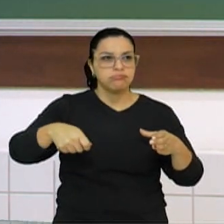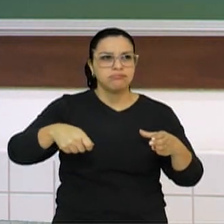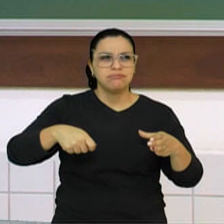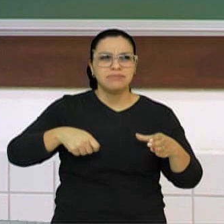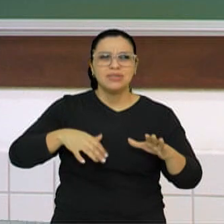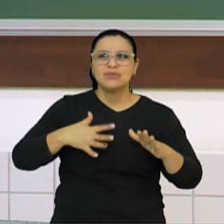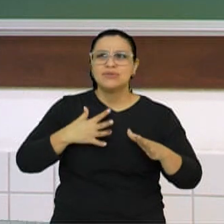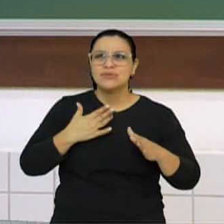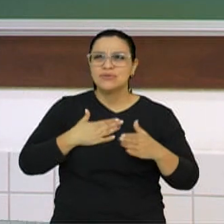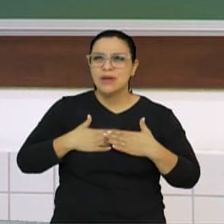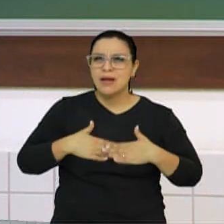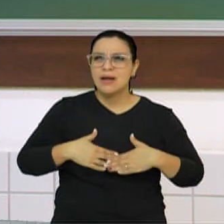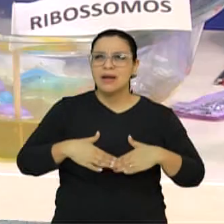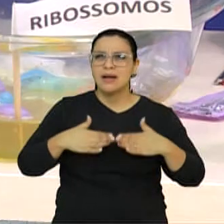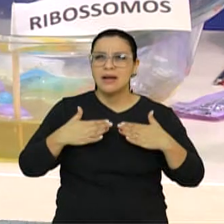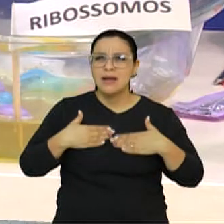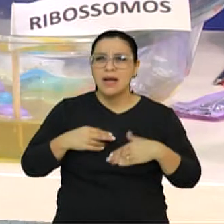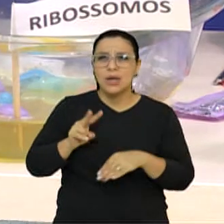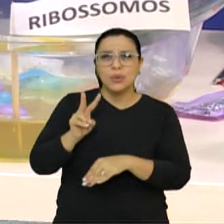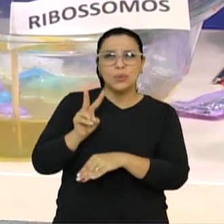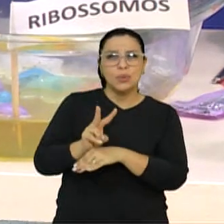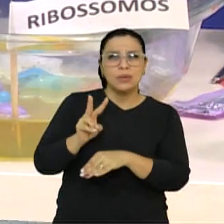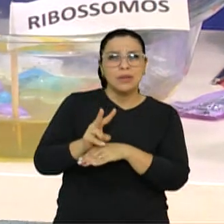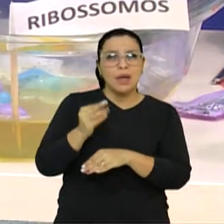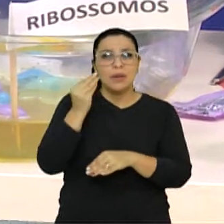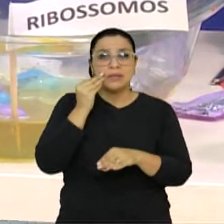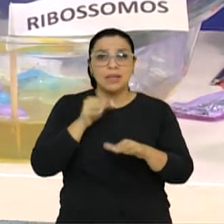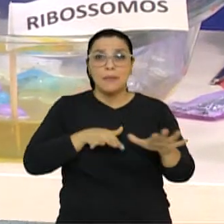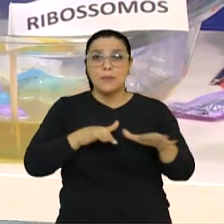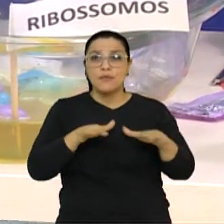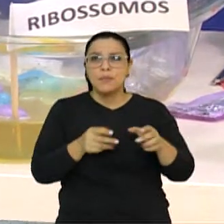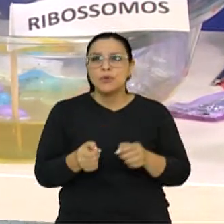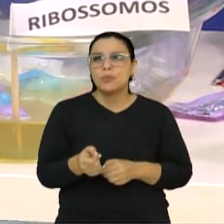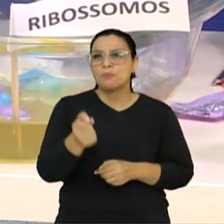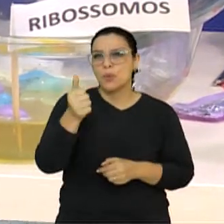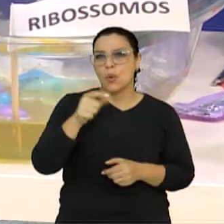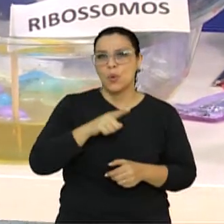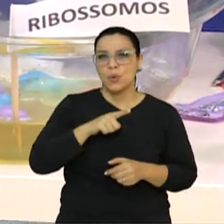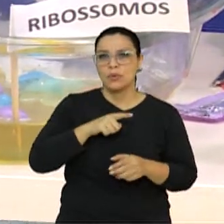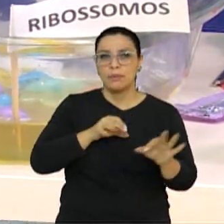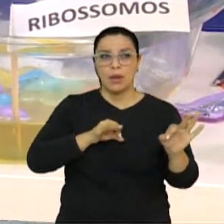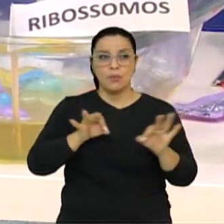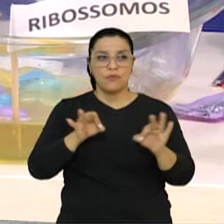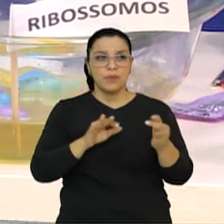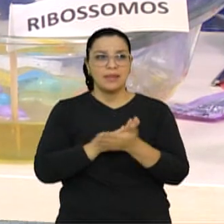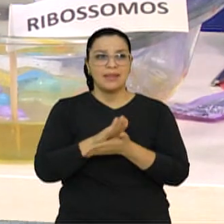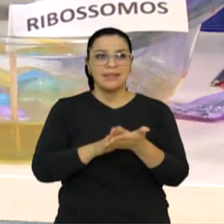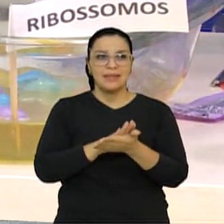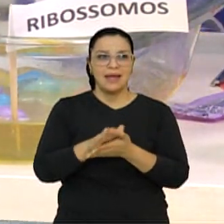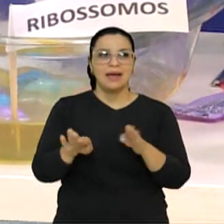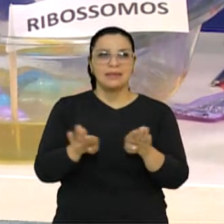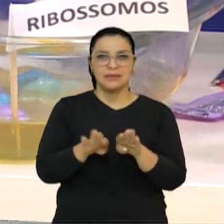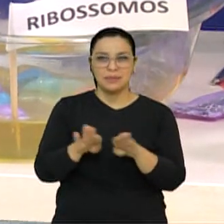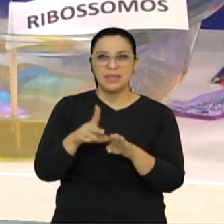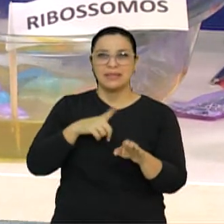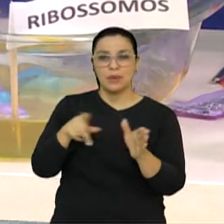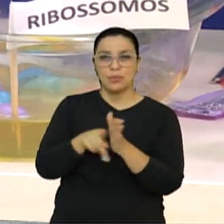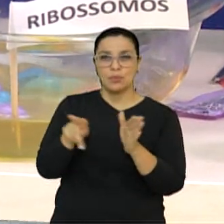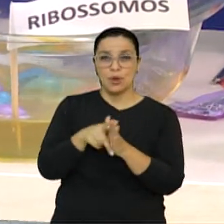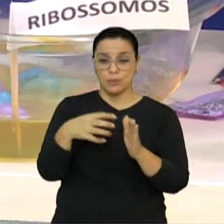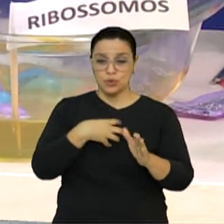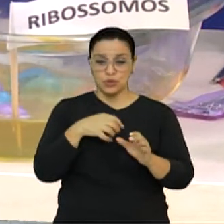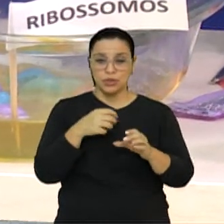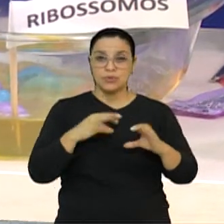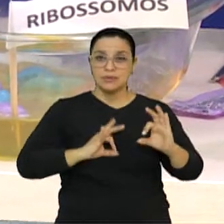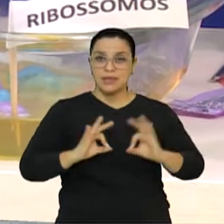muito cuidado, tá, gente? Para tentar o mínimo possível deslocar o nosso sisteminha